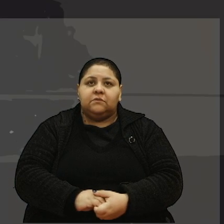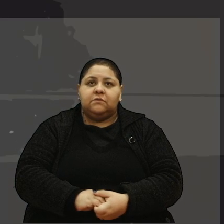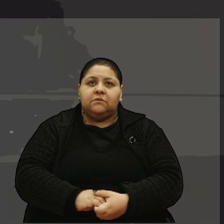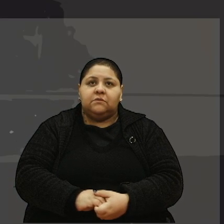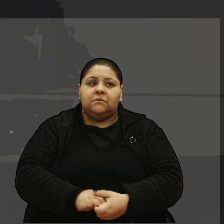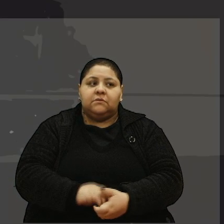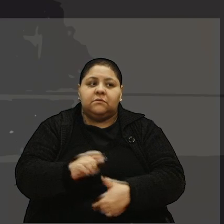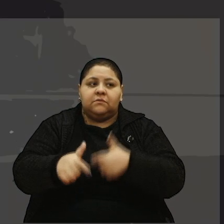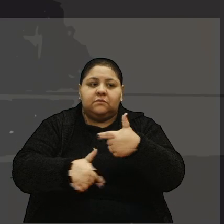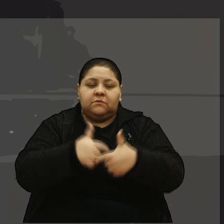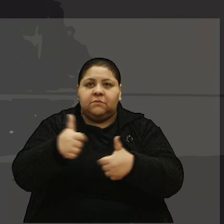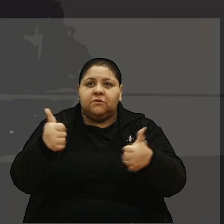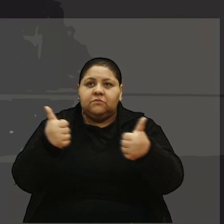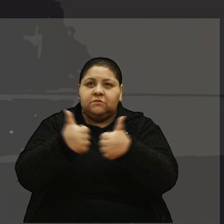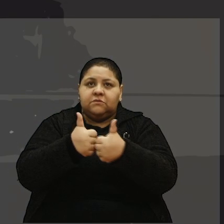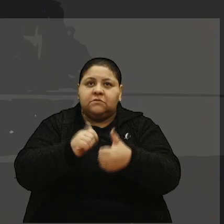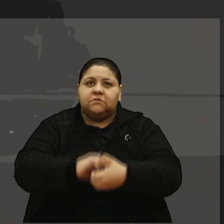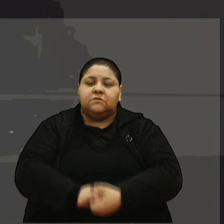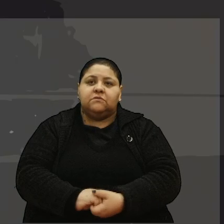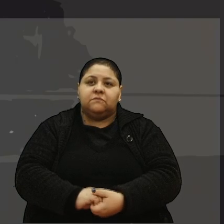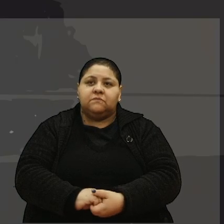E trabalhando em conjunto.